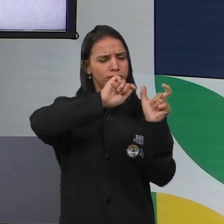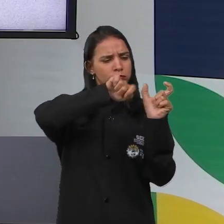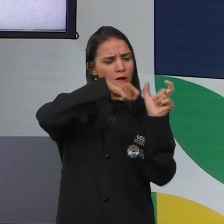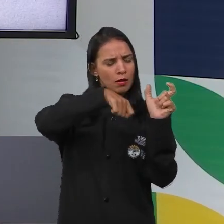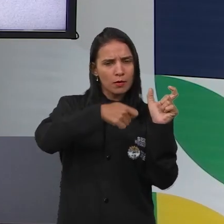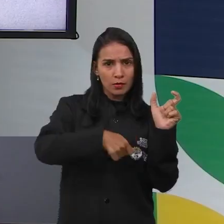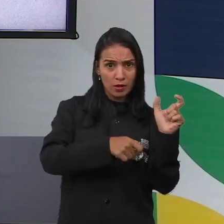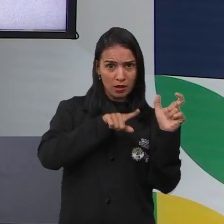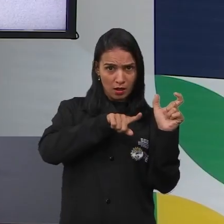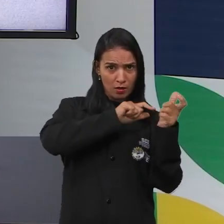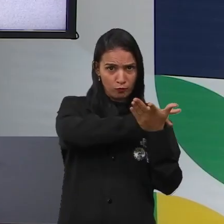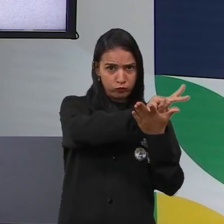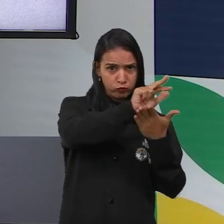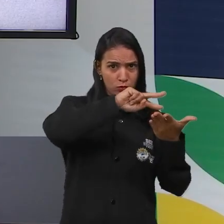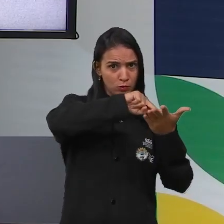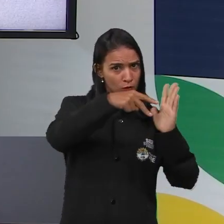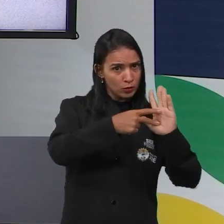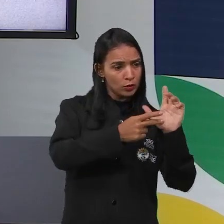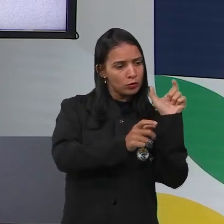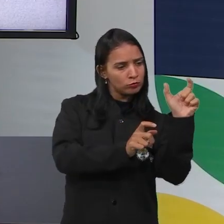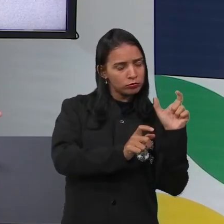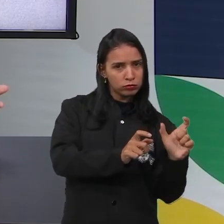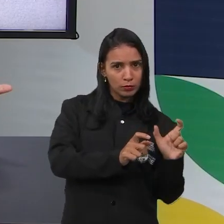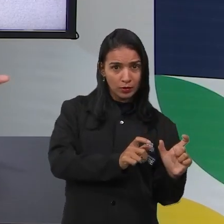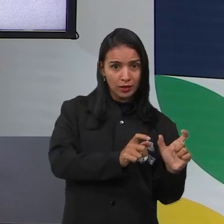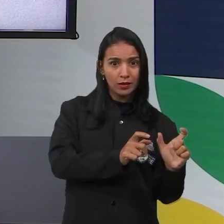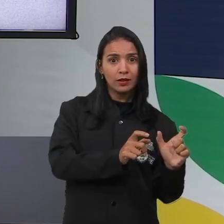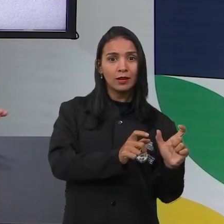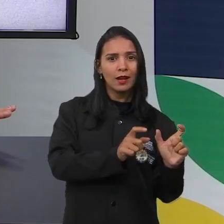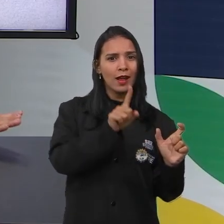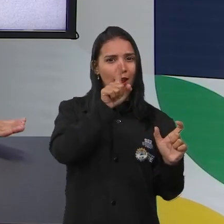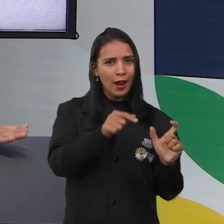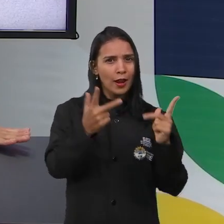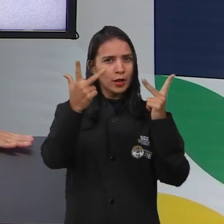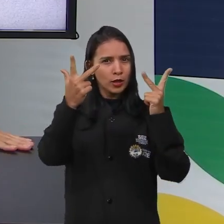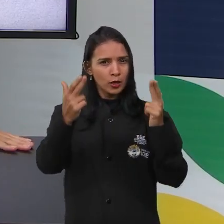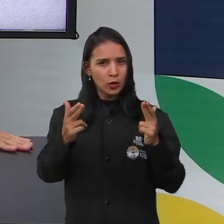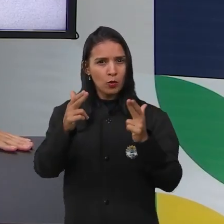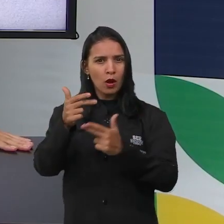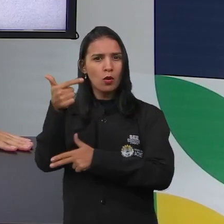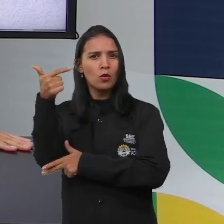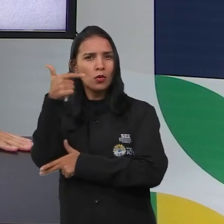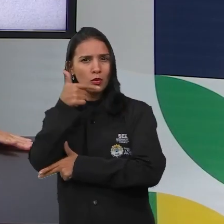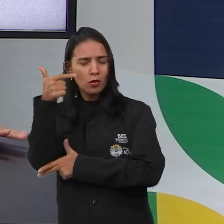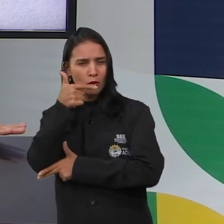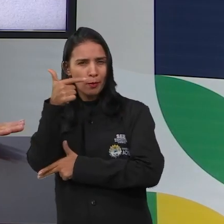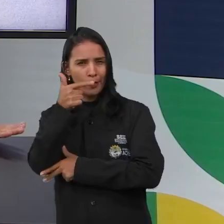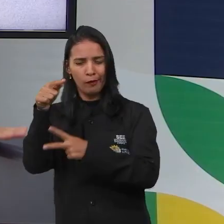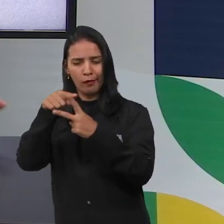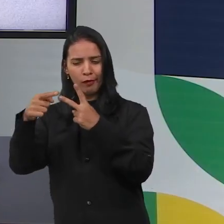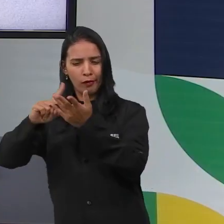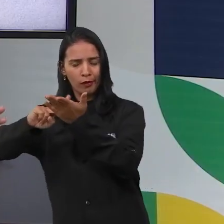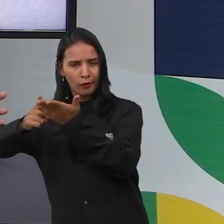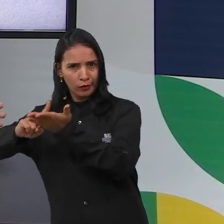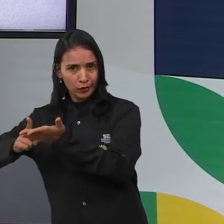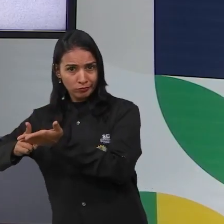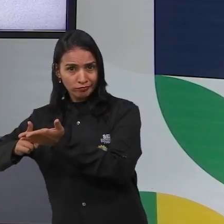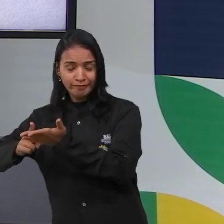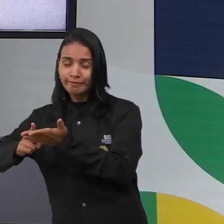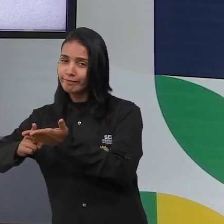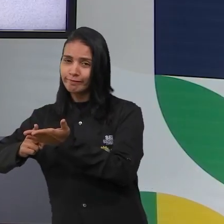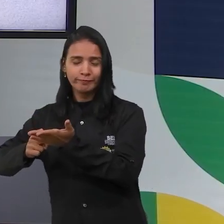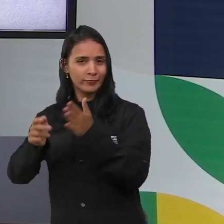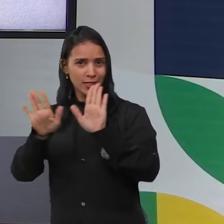a multiplicidade de significados, será que não seria a mesma coisa de humor de duplo sentido? Não. Por